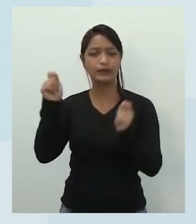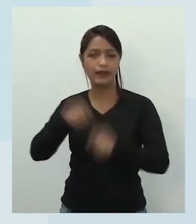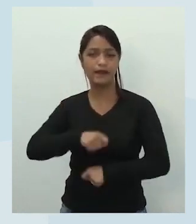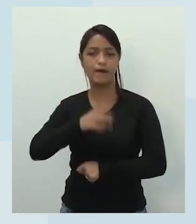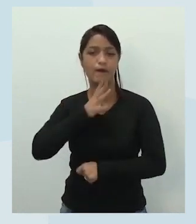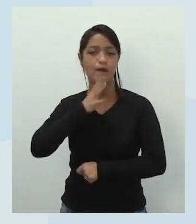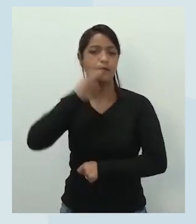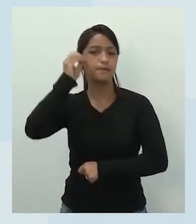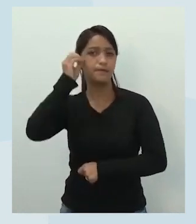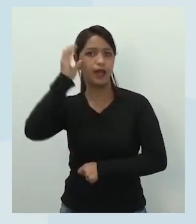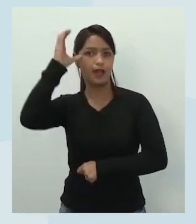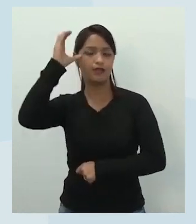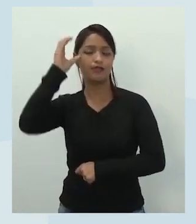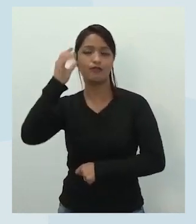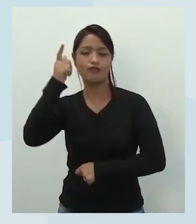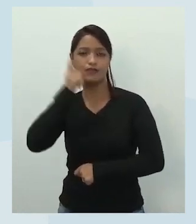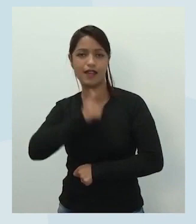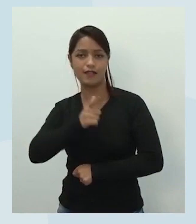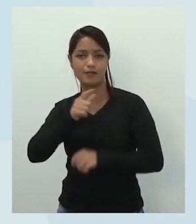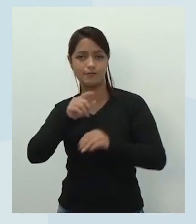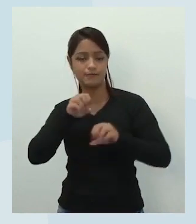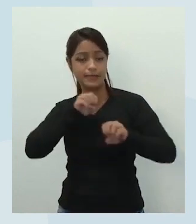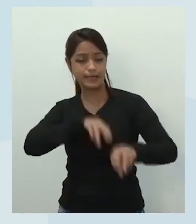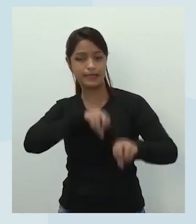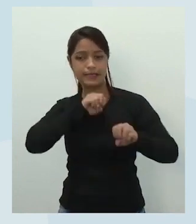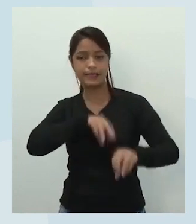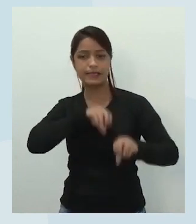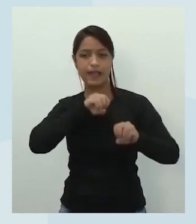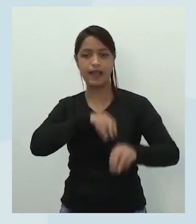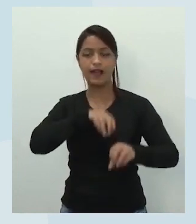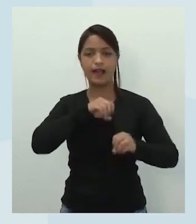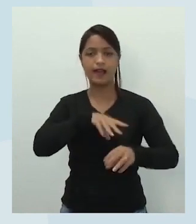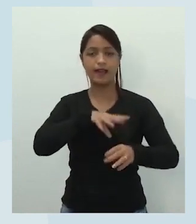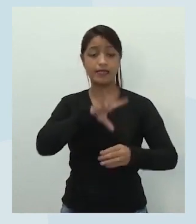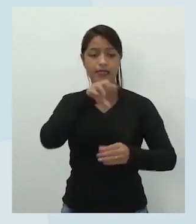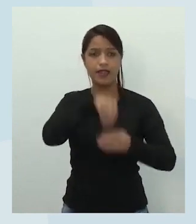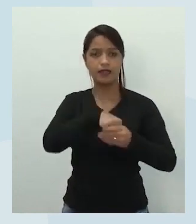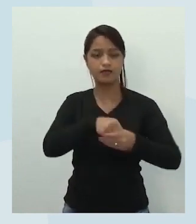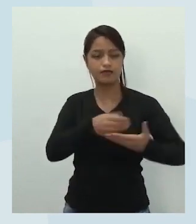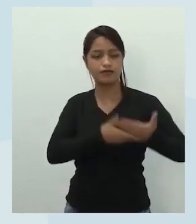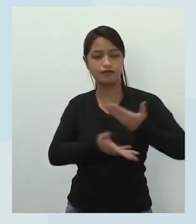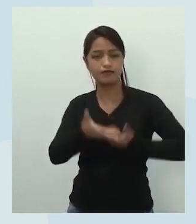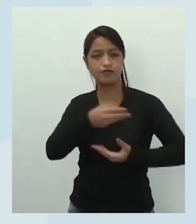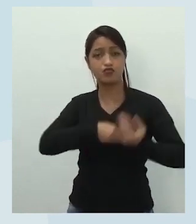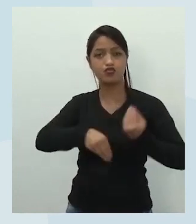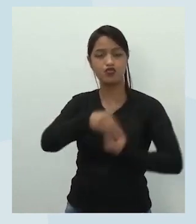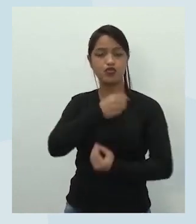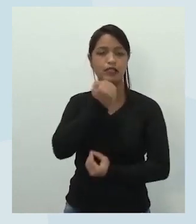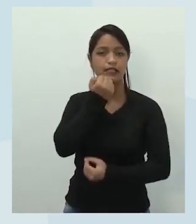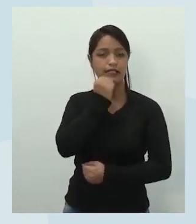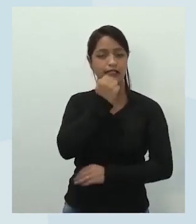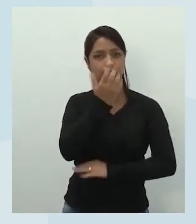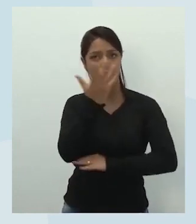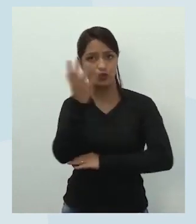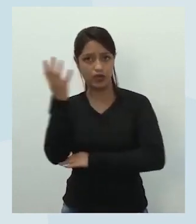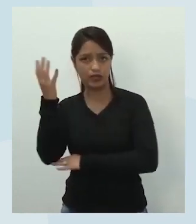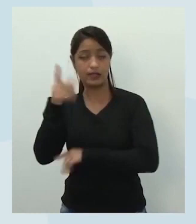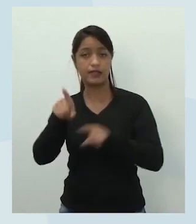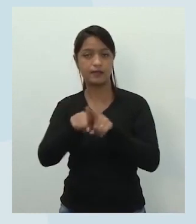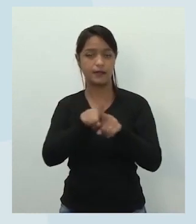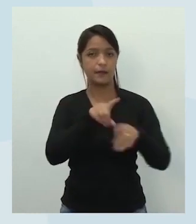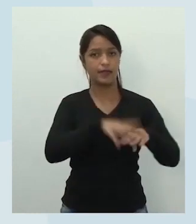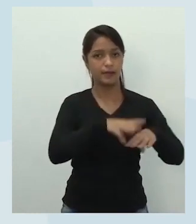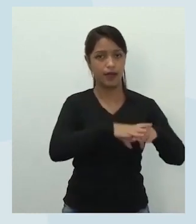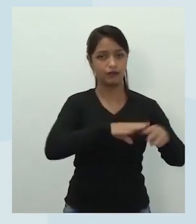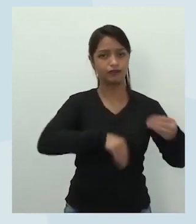conhecimento podem ser abordados considerando a interface entre ciências da natureza e